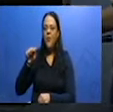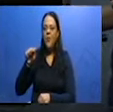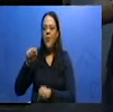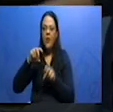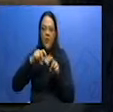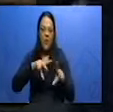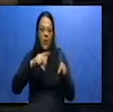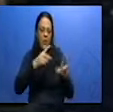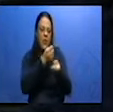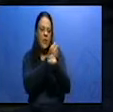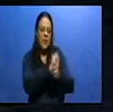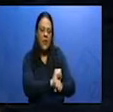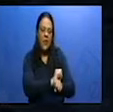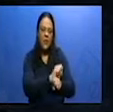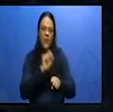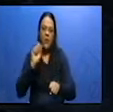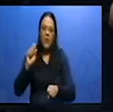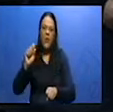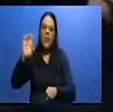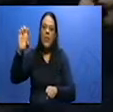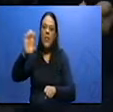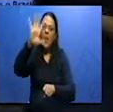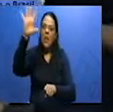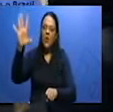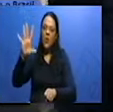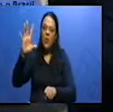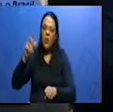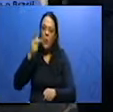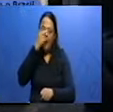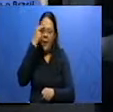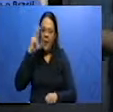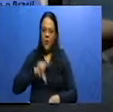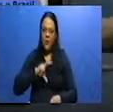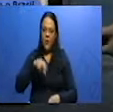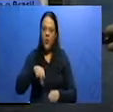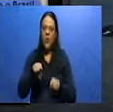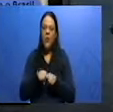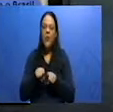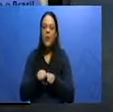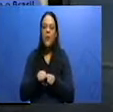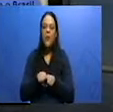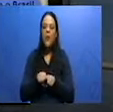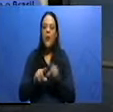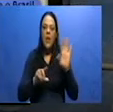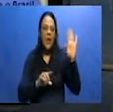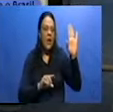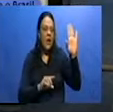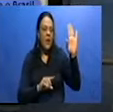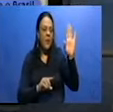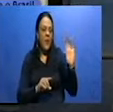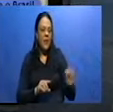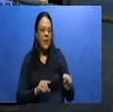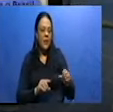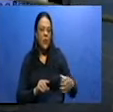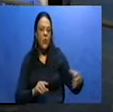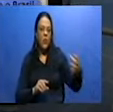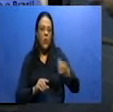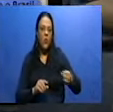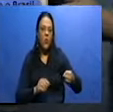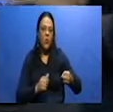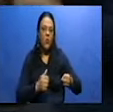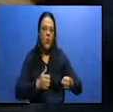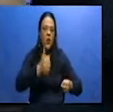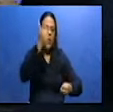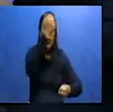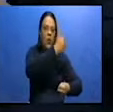países vizinhos e nas colônias, né, como o Brasil. Uma segunda linha do tempo aqui, porque aconteceram mais